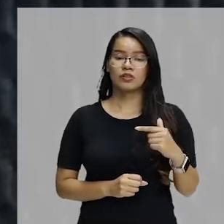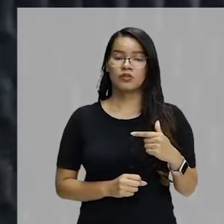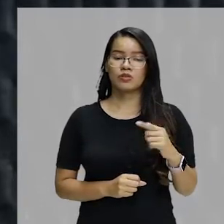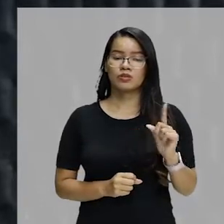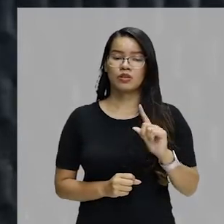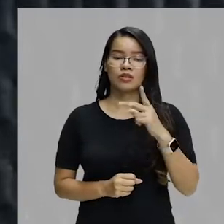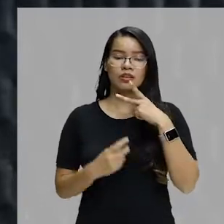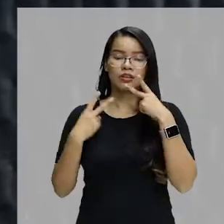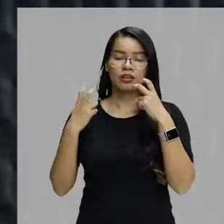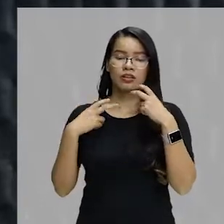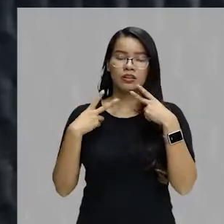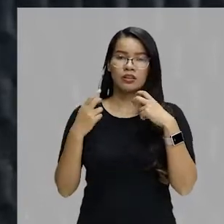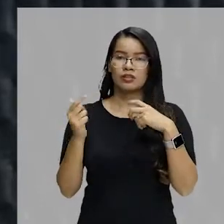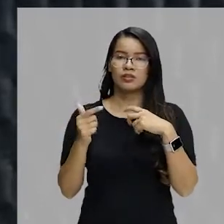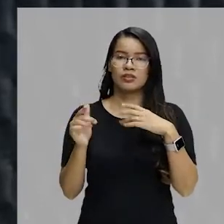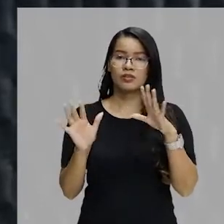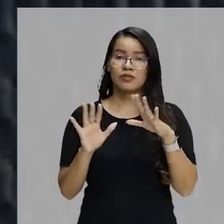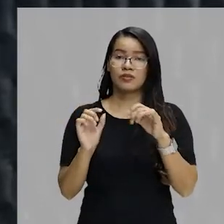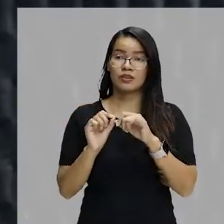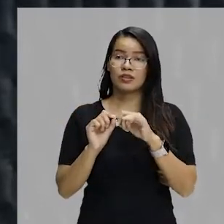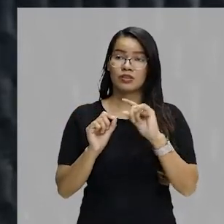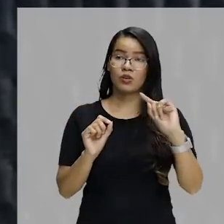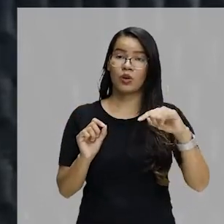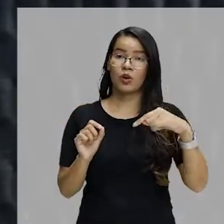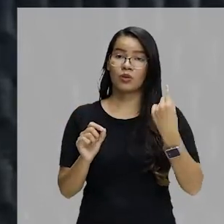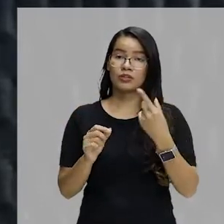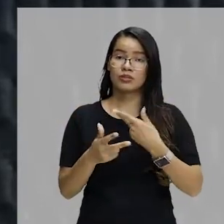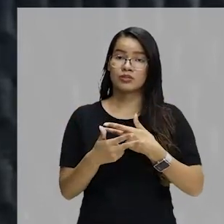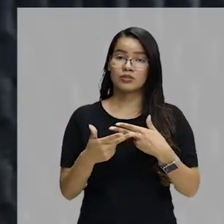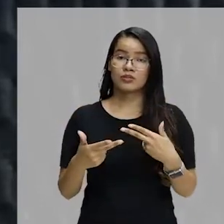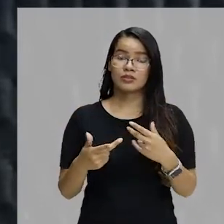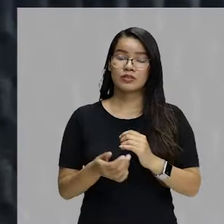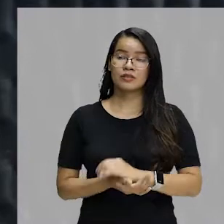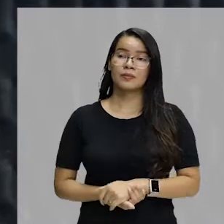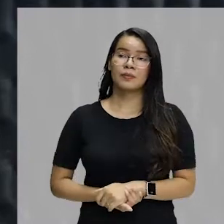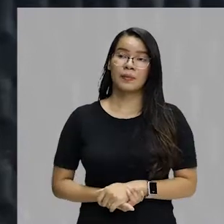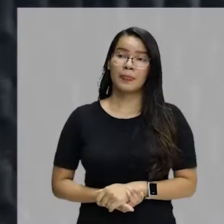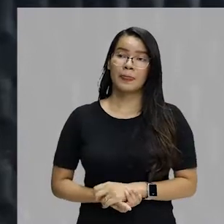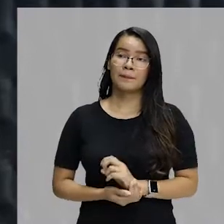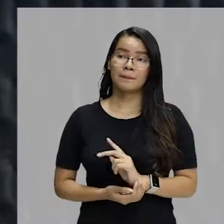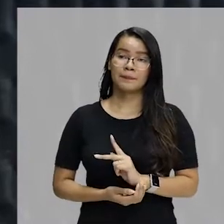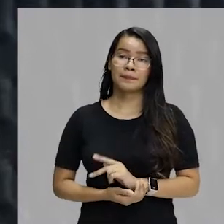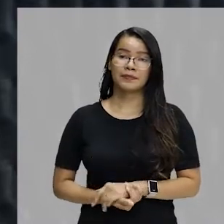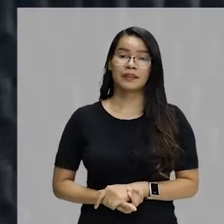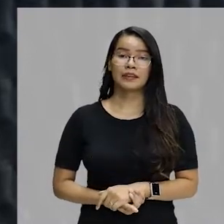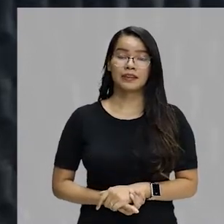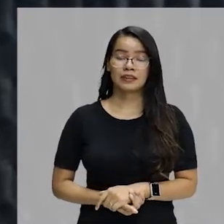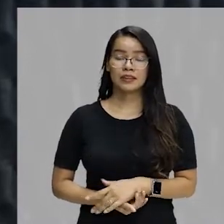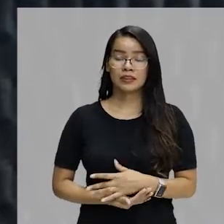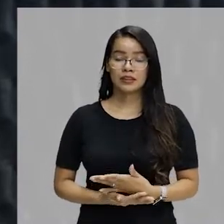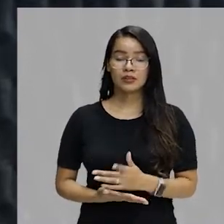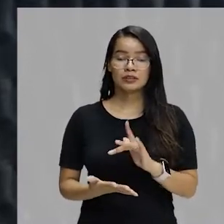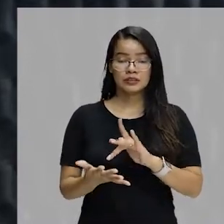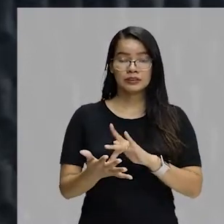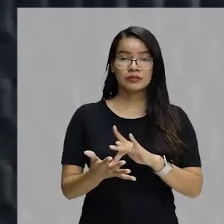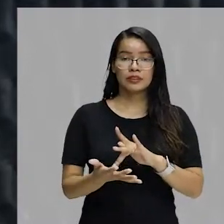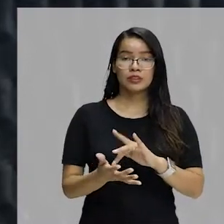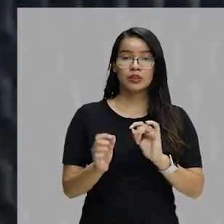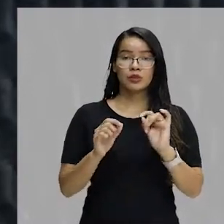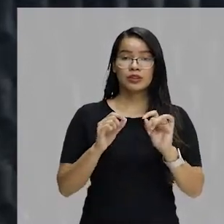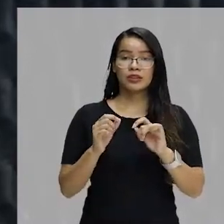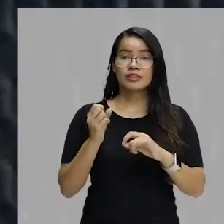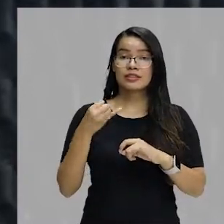gritando independência ou morte, fazendo outras questões, certo? Então, na verdade, o que